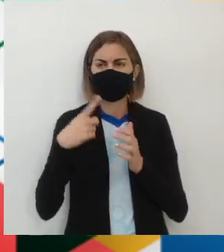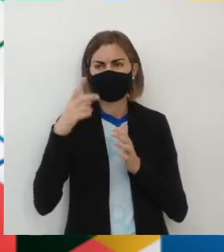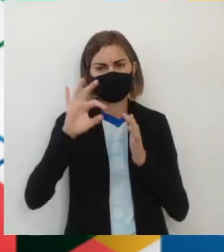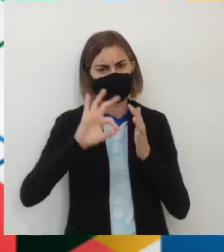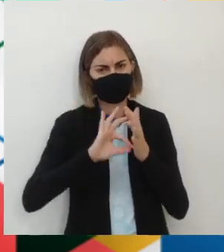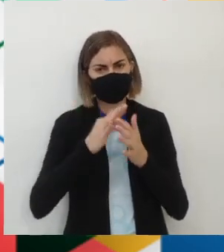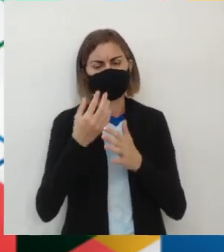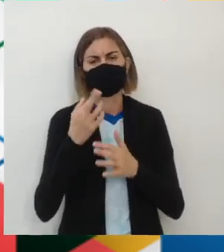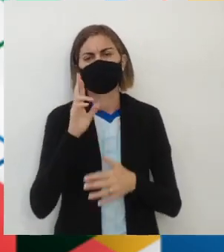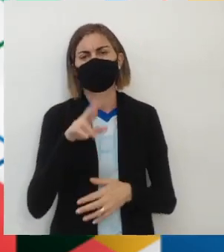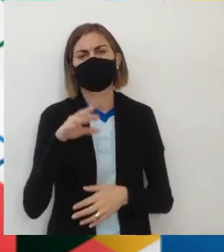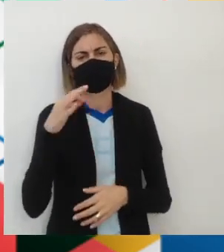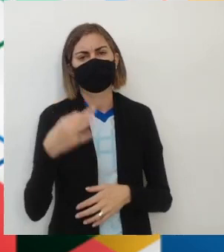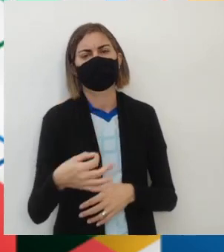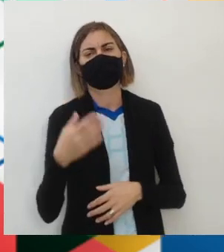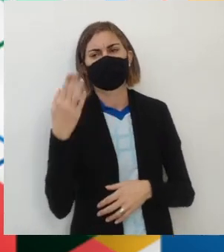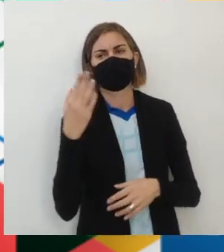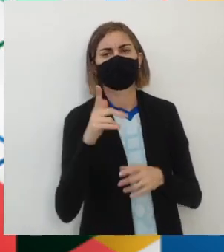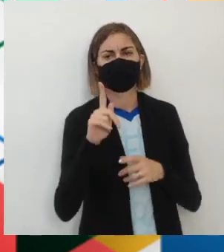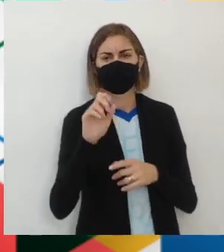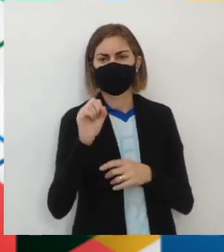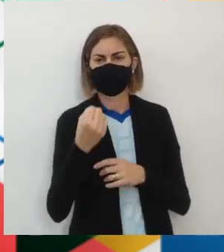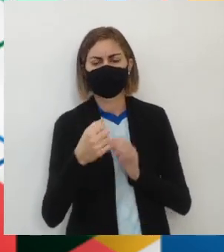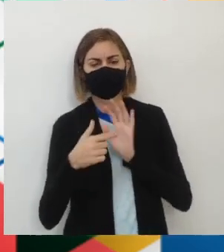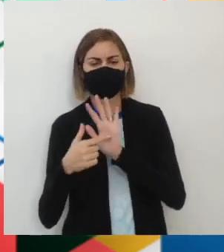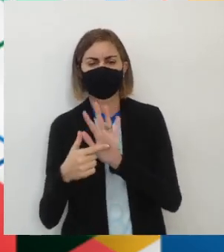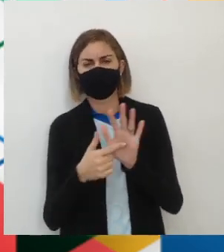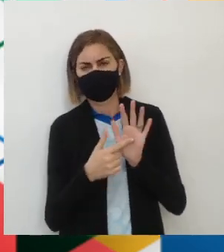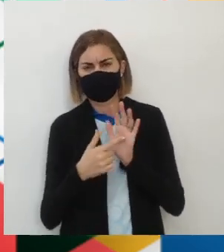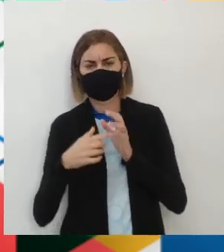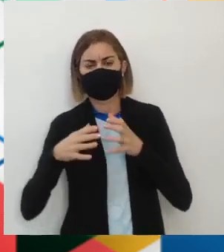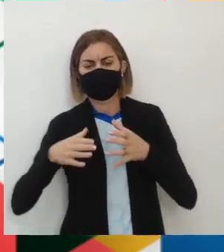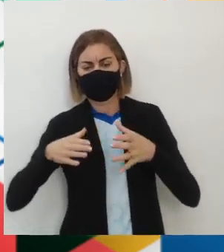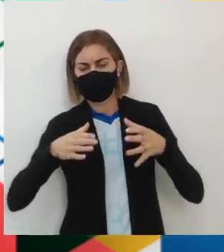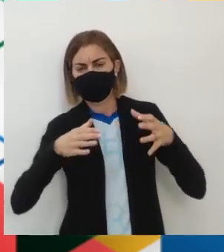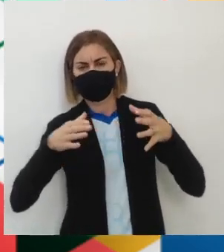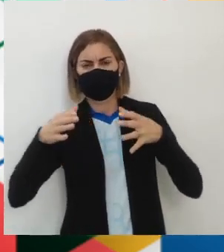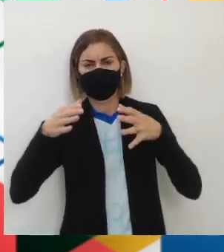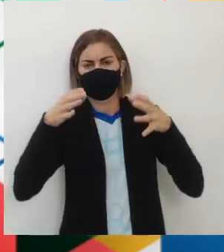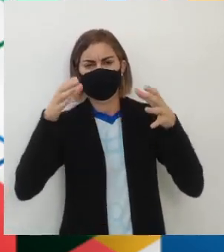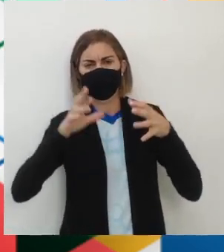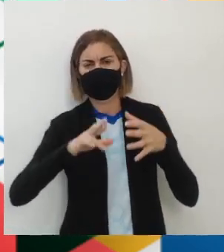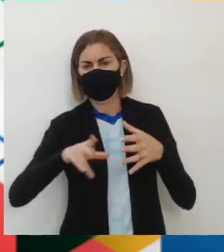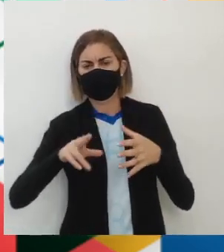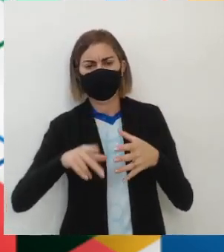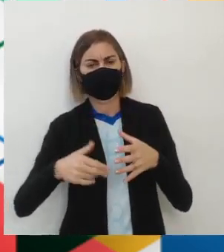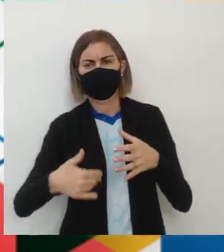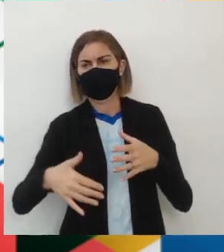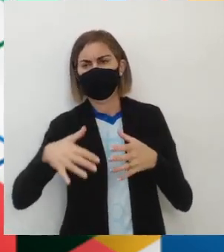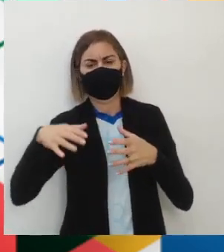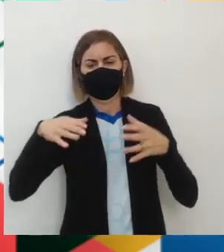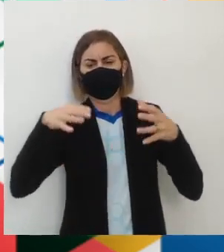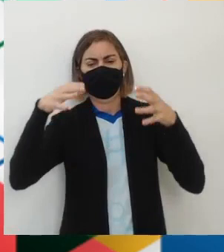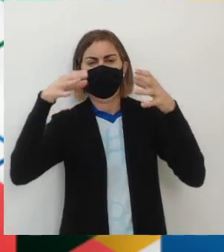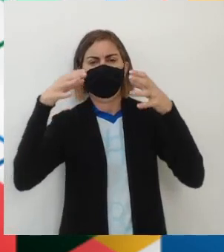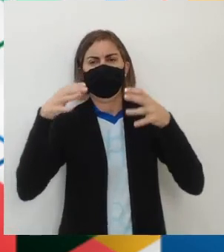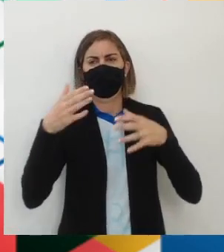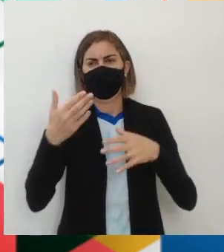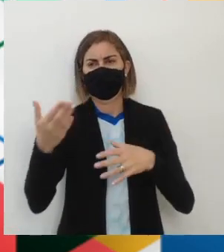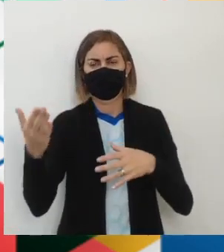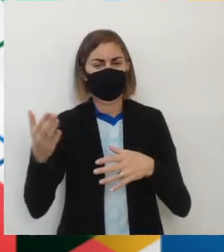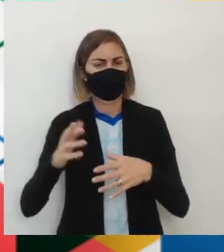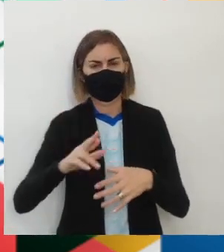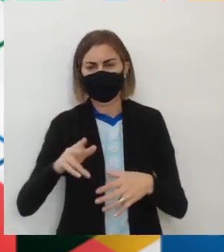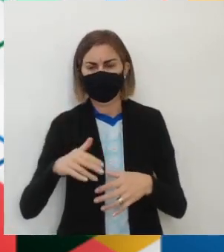a alternativa correta do gás que apresenta no balão que não irá flutuar no ar, então ele